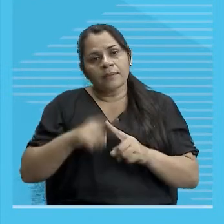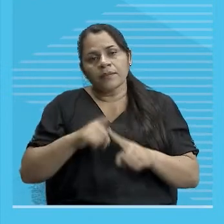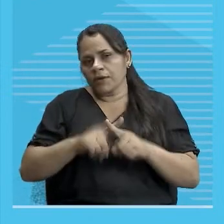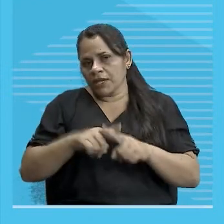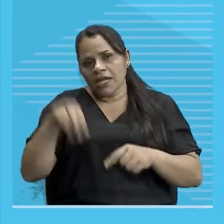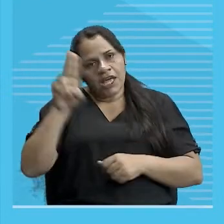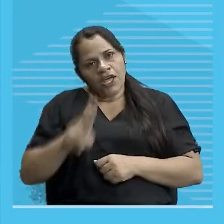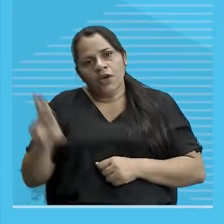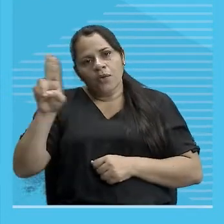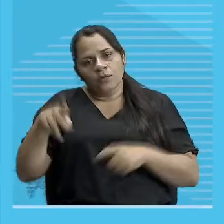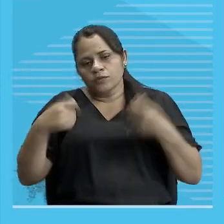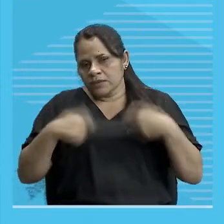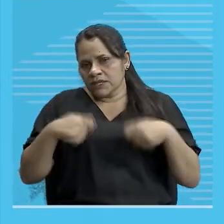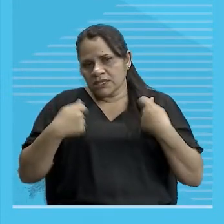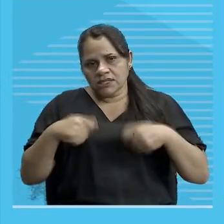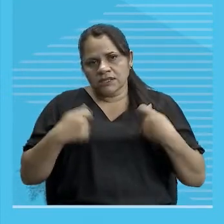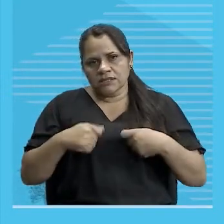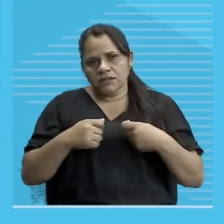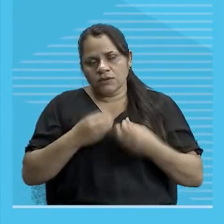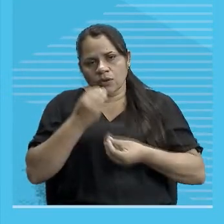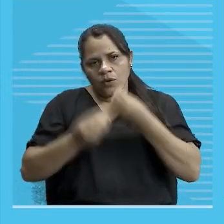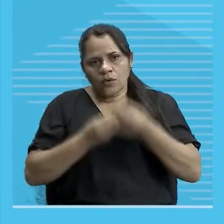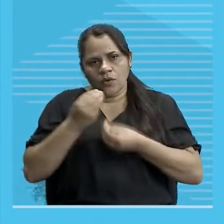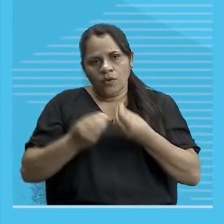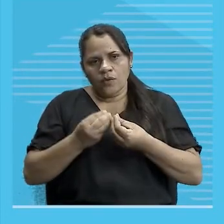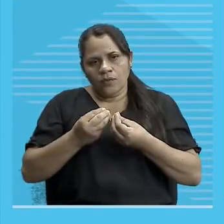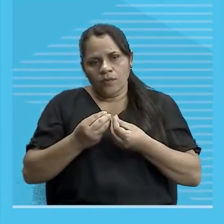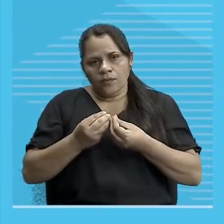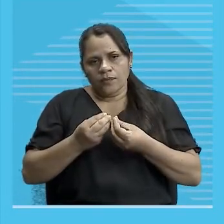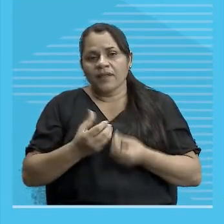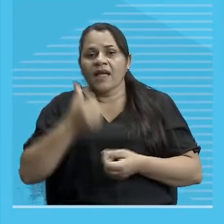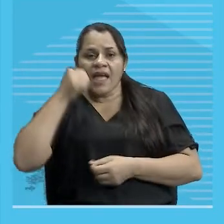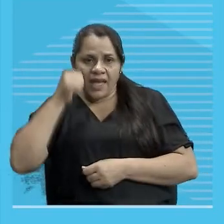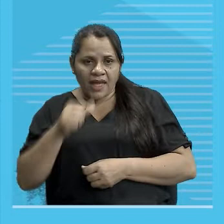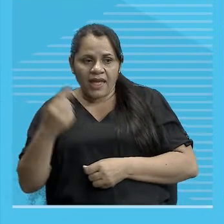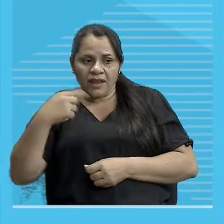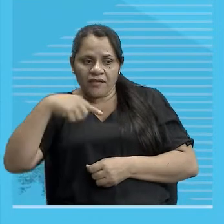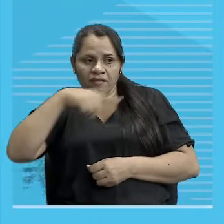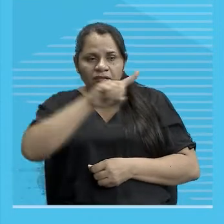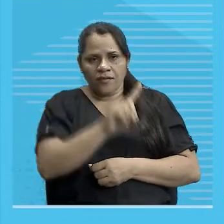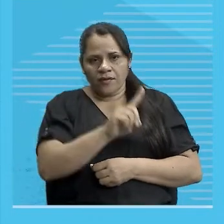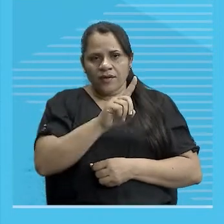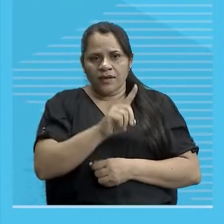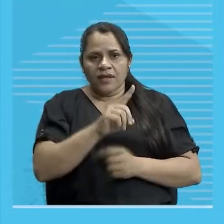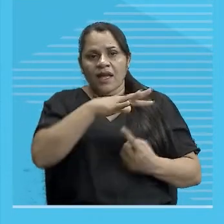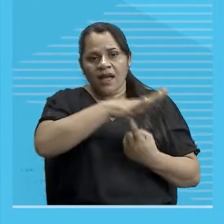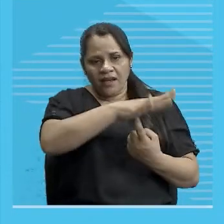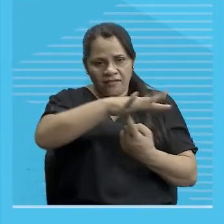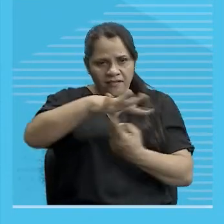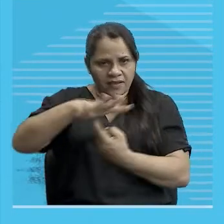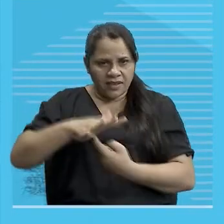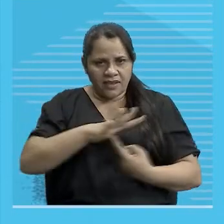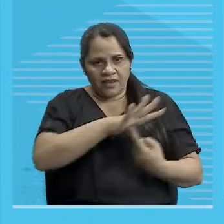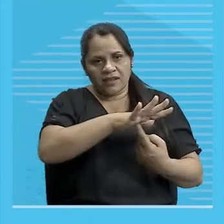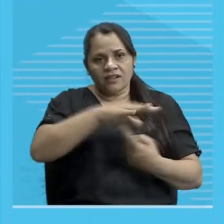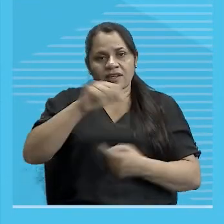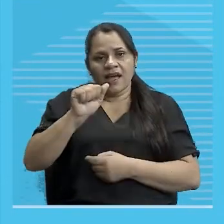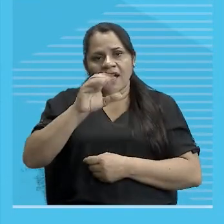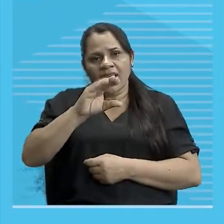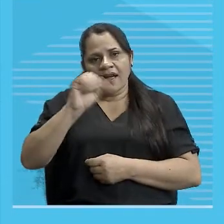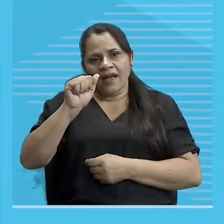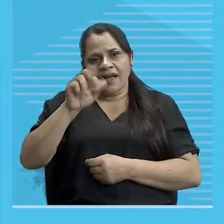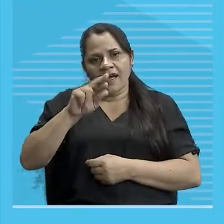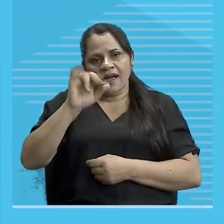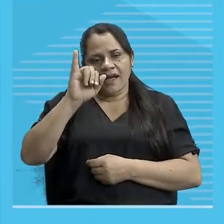necessária. Veja. Ela foi à feira de Acari. Fique de olho aqui, ó. Você